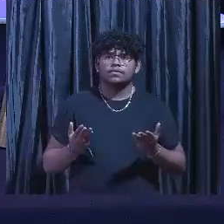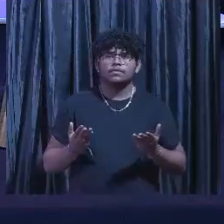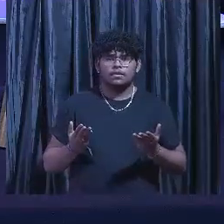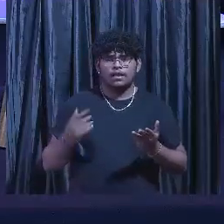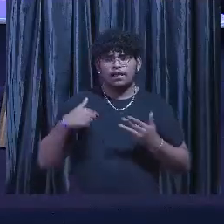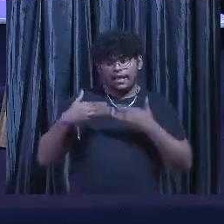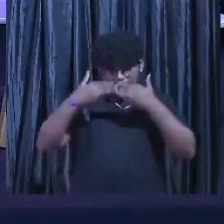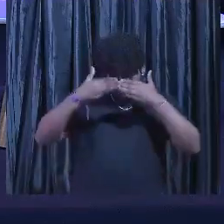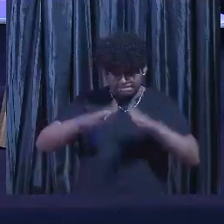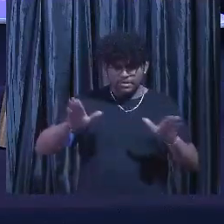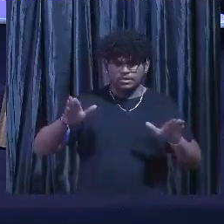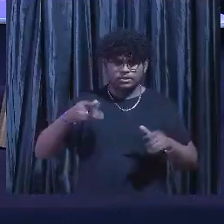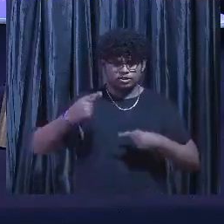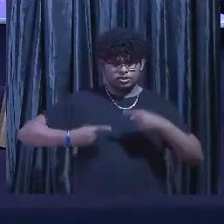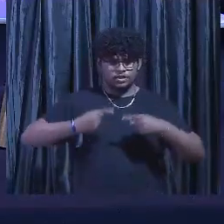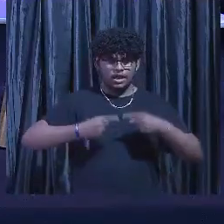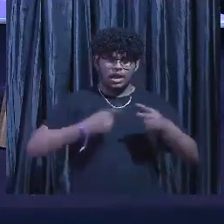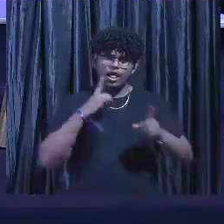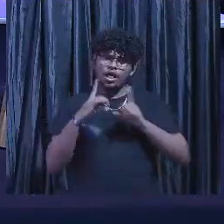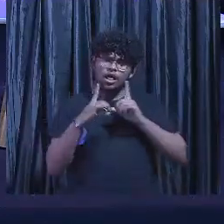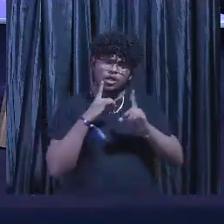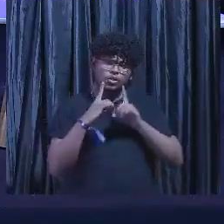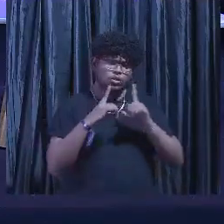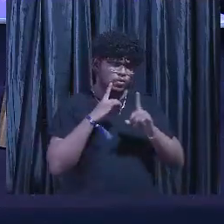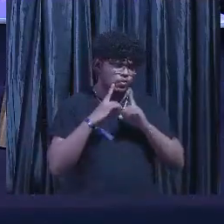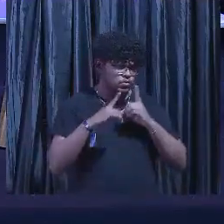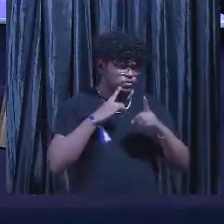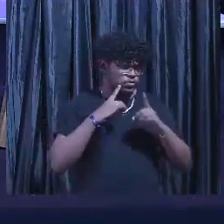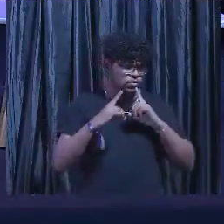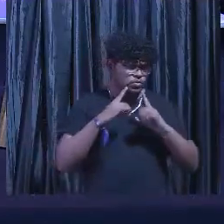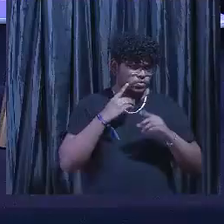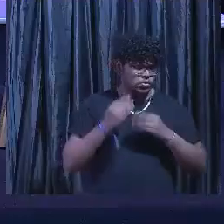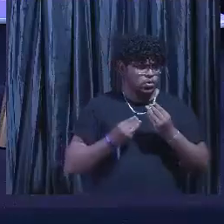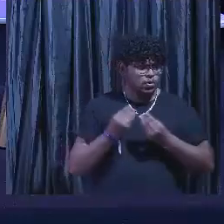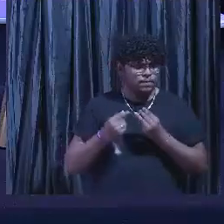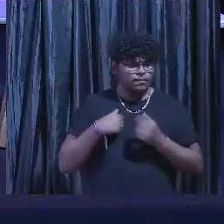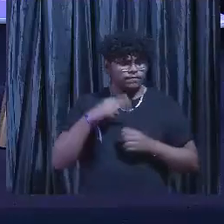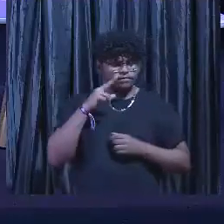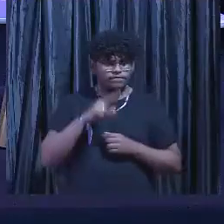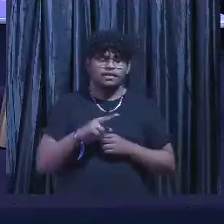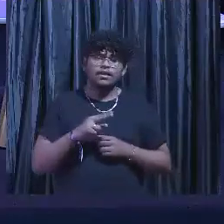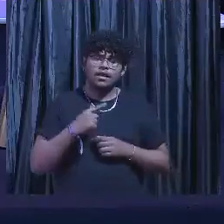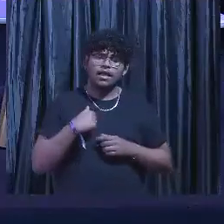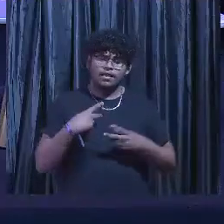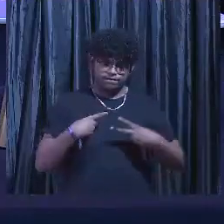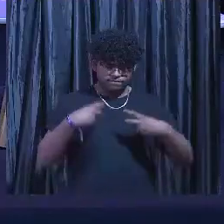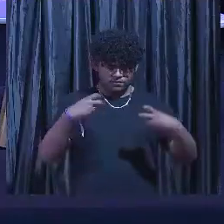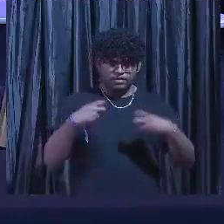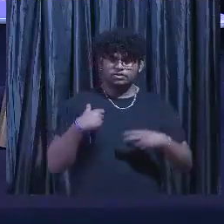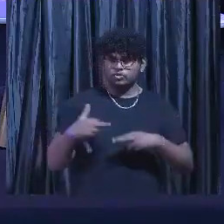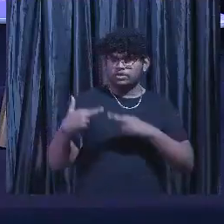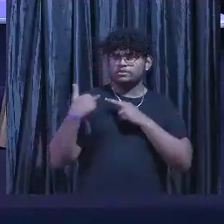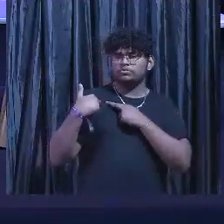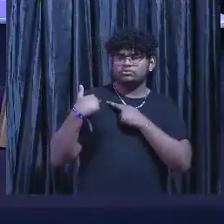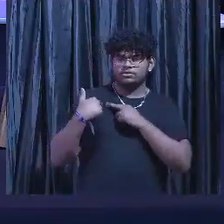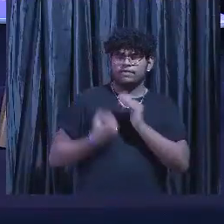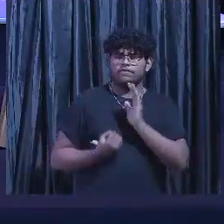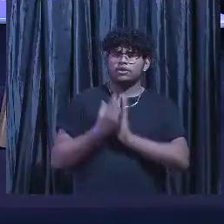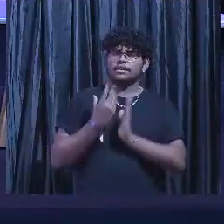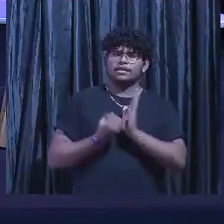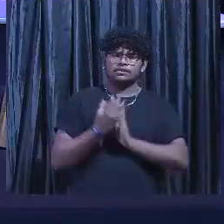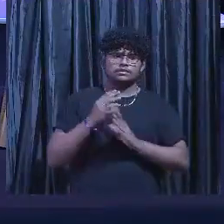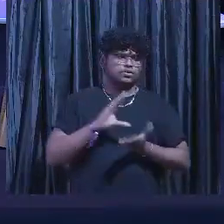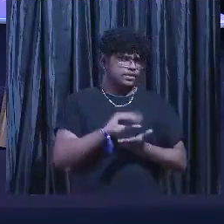se veem como pessoas responsáveis pelaquilo que ela está gerando é fundamental, até para que ela avance, né?